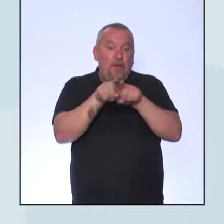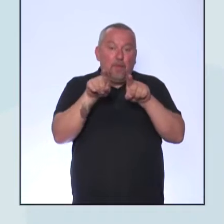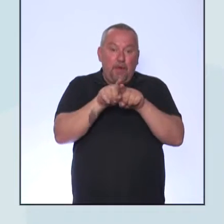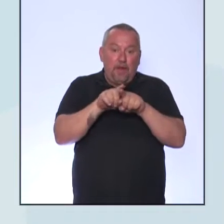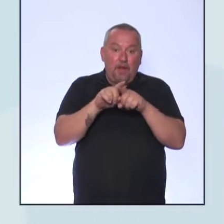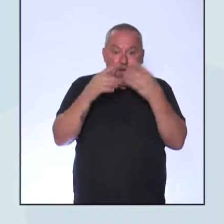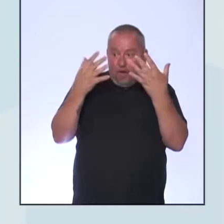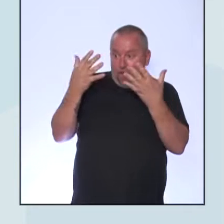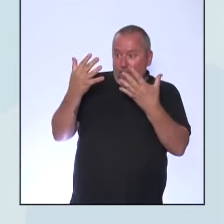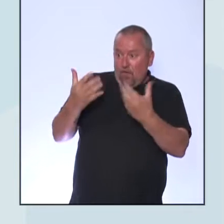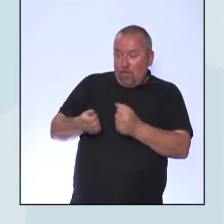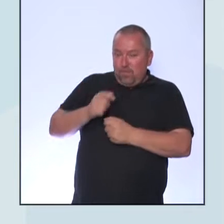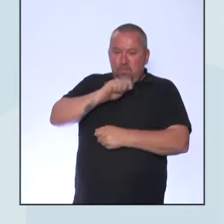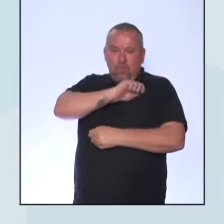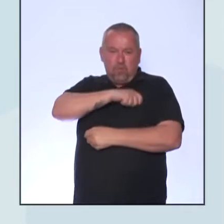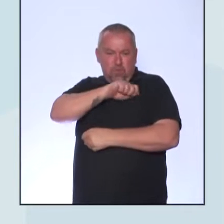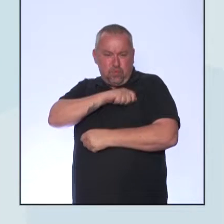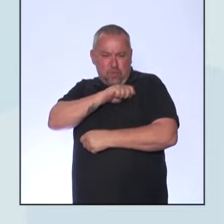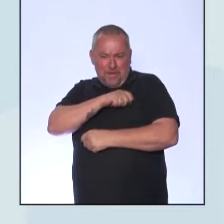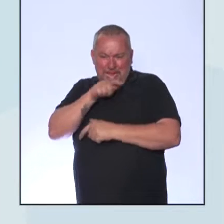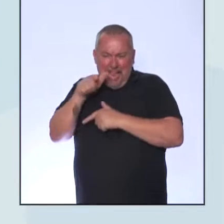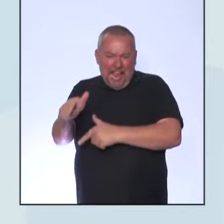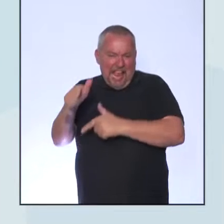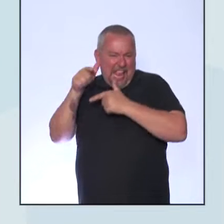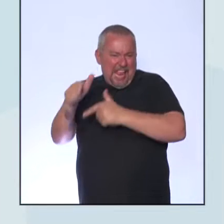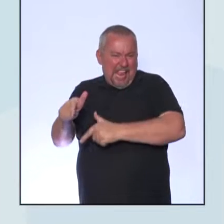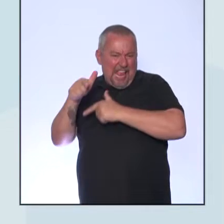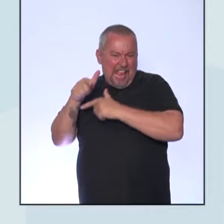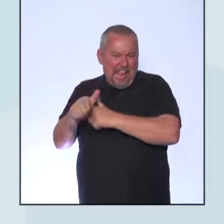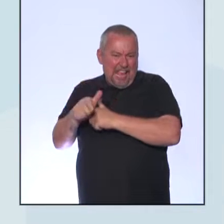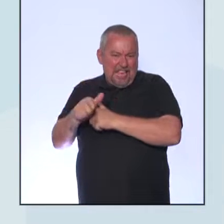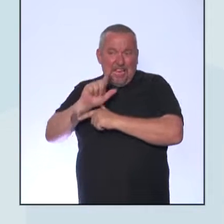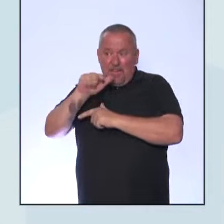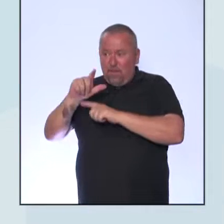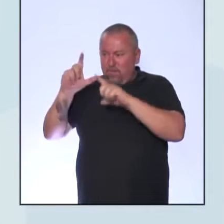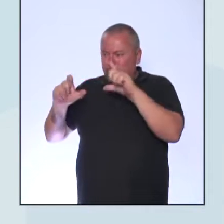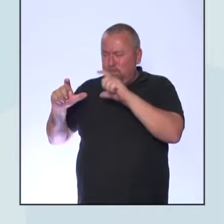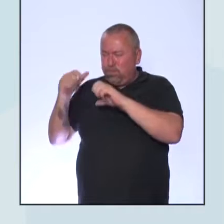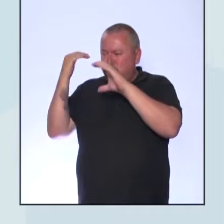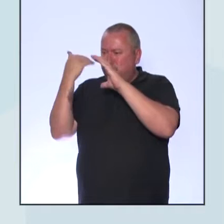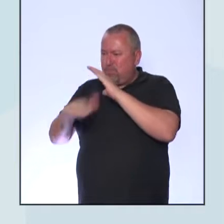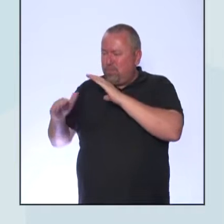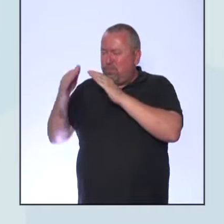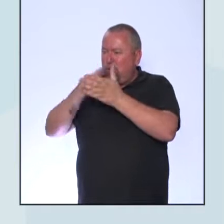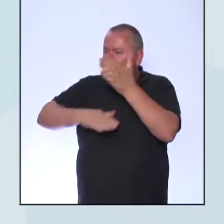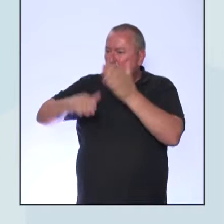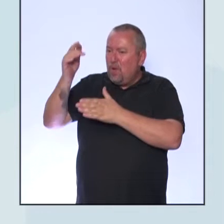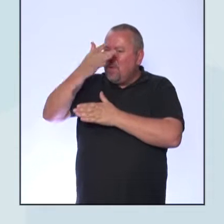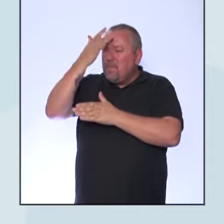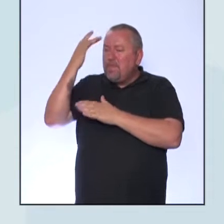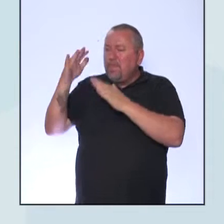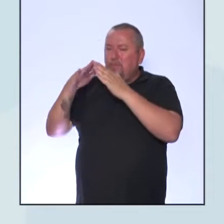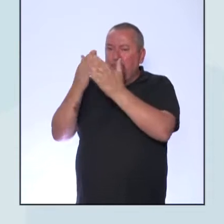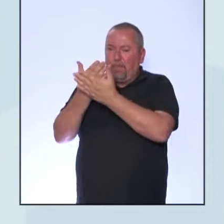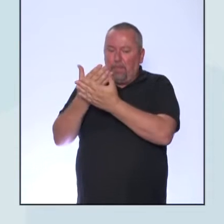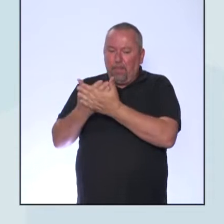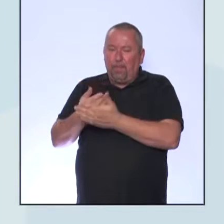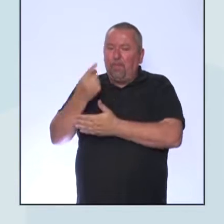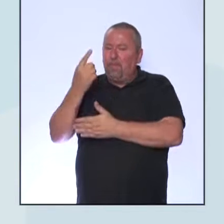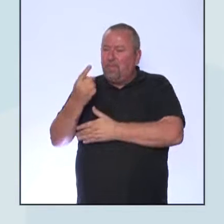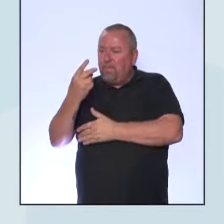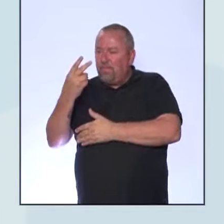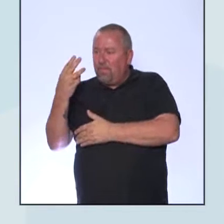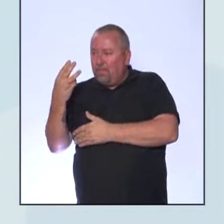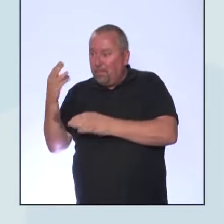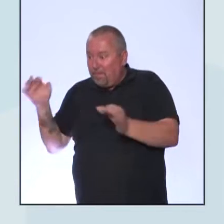vamos zoar com a cara deles. Vamos mandar para todos do colégio? 1, 2, 3,